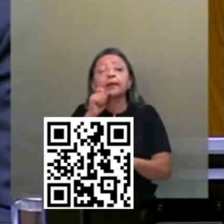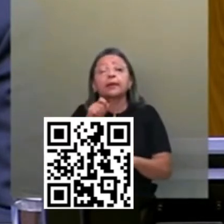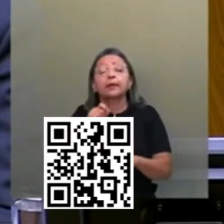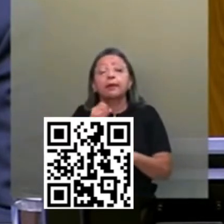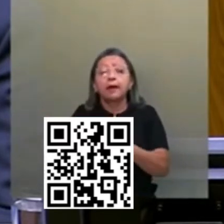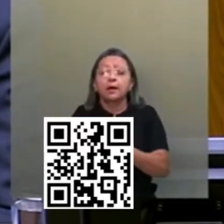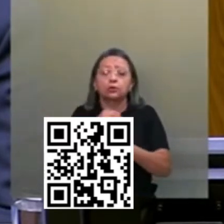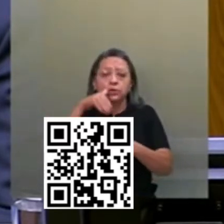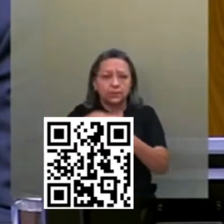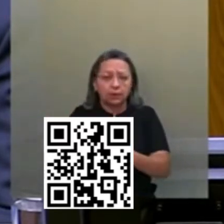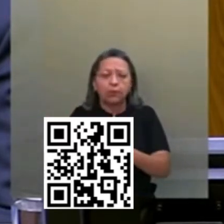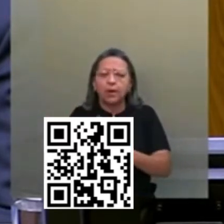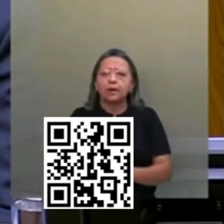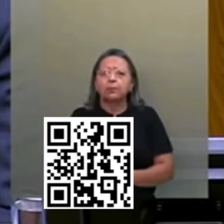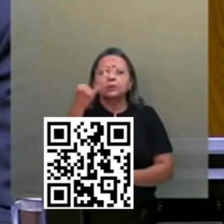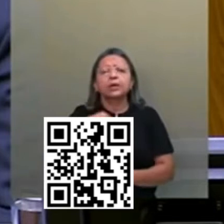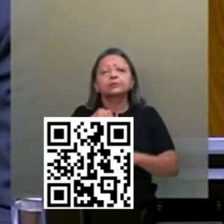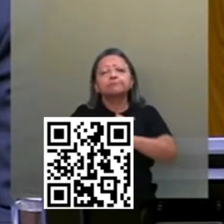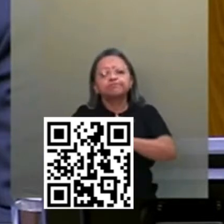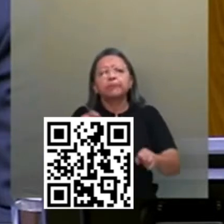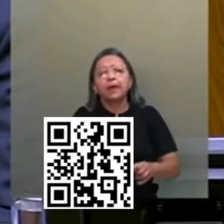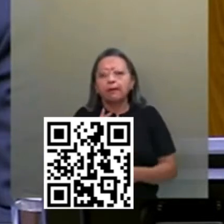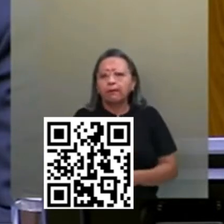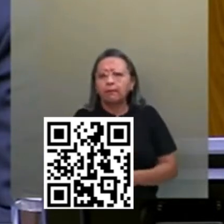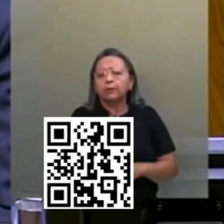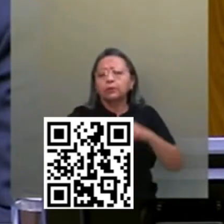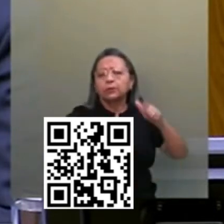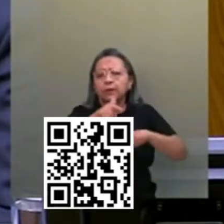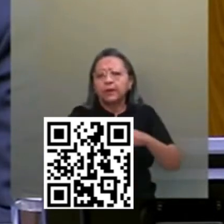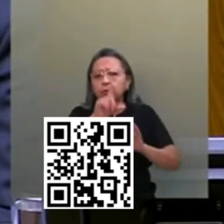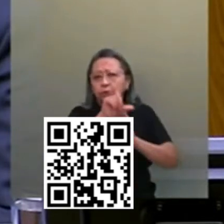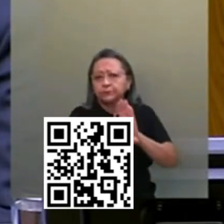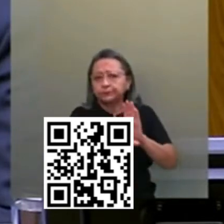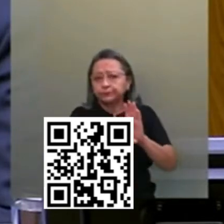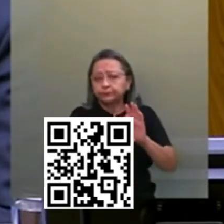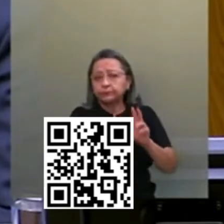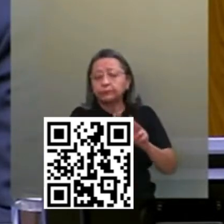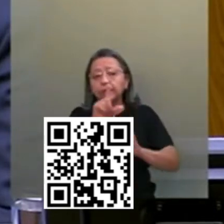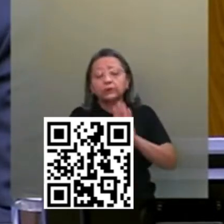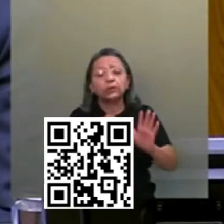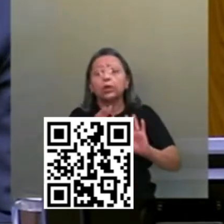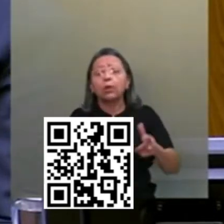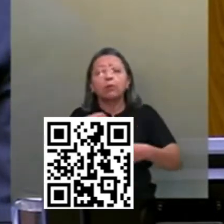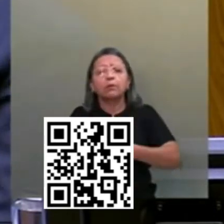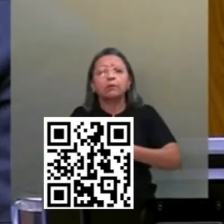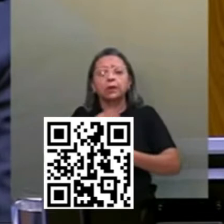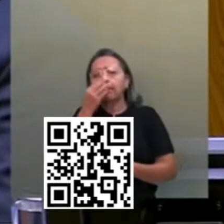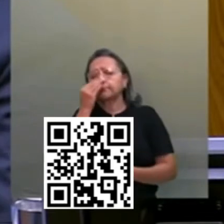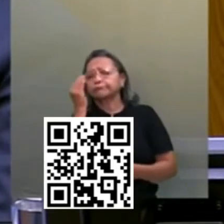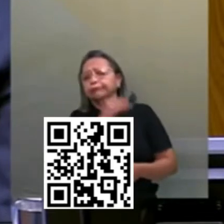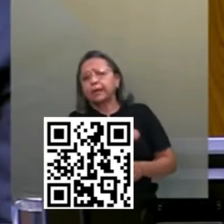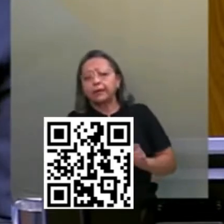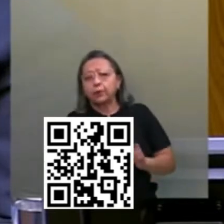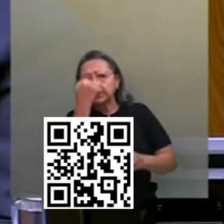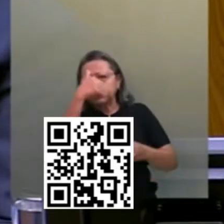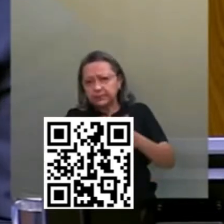ano eleitoral. É importante que se diga que a continuidade dos trabalhos legislativos não é uma maneira de ignorar a importância